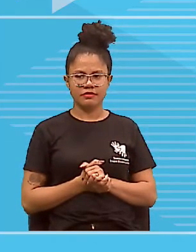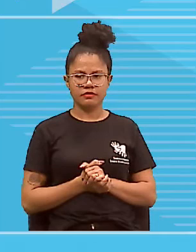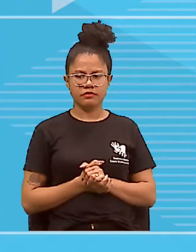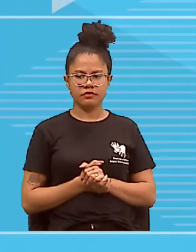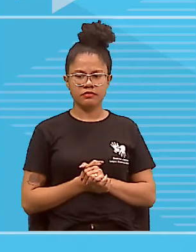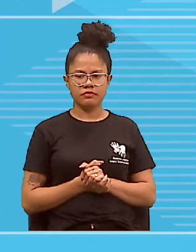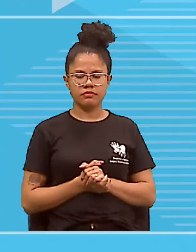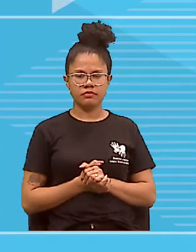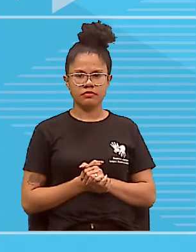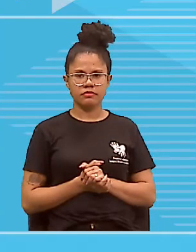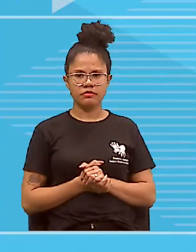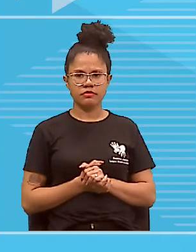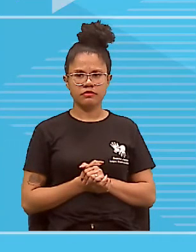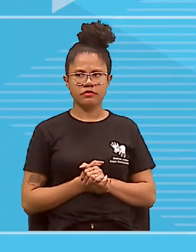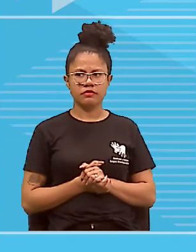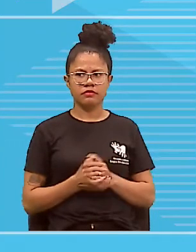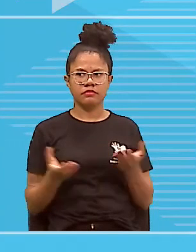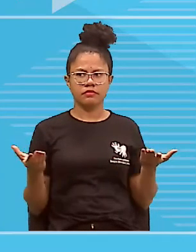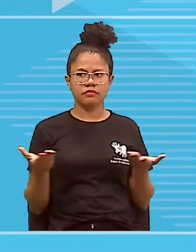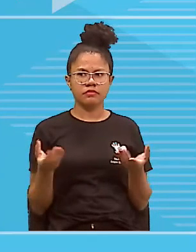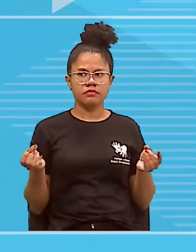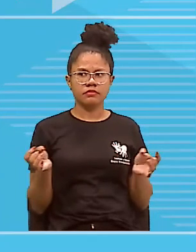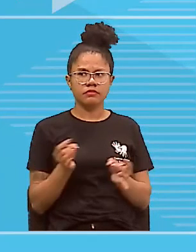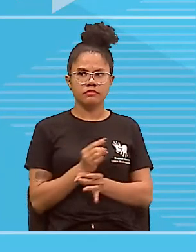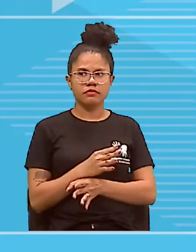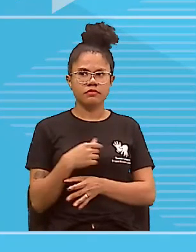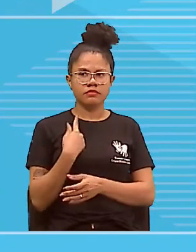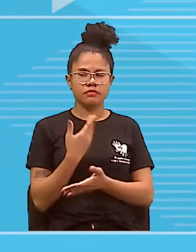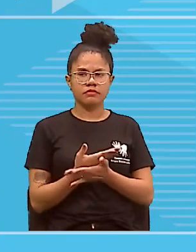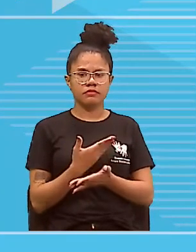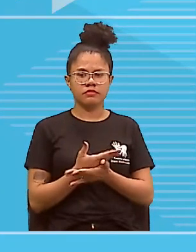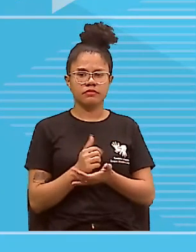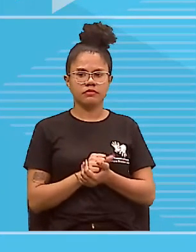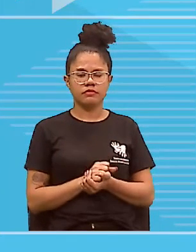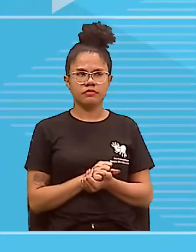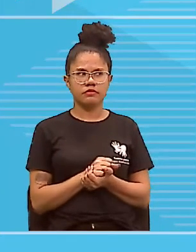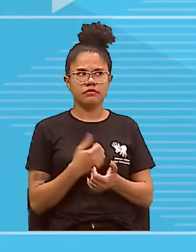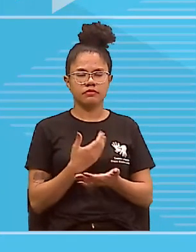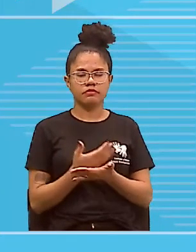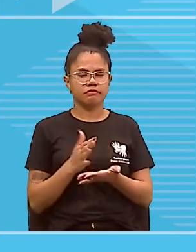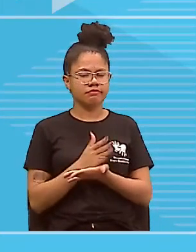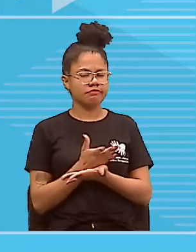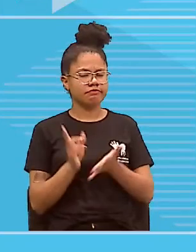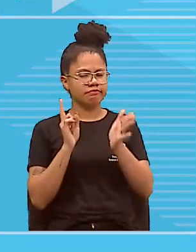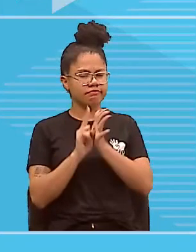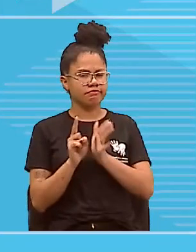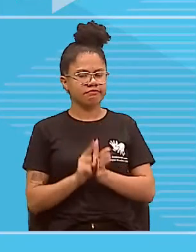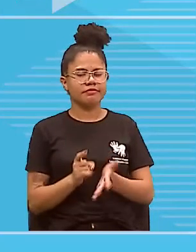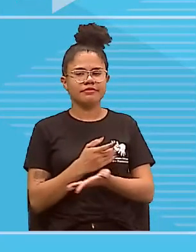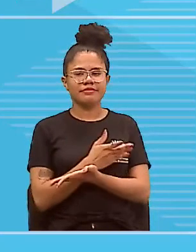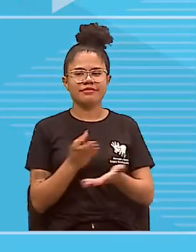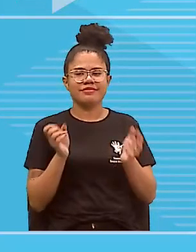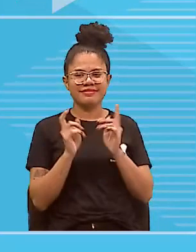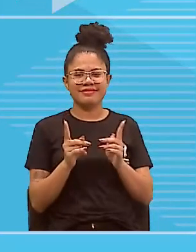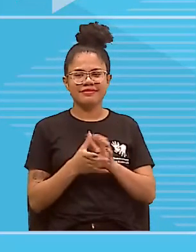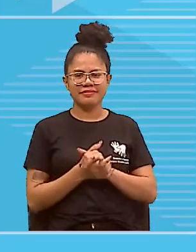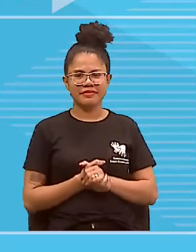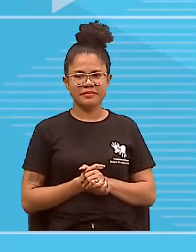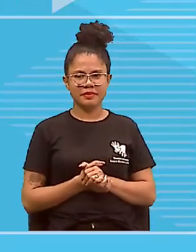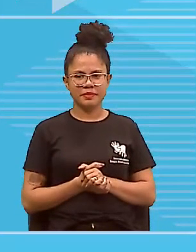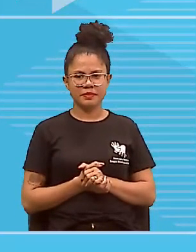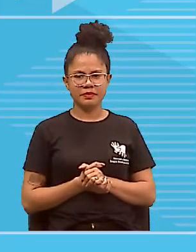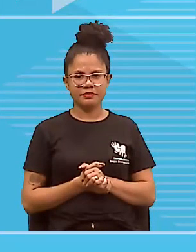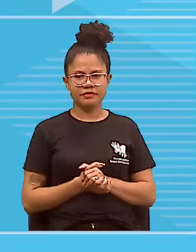meus anjos para finalizar a nossa aula vou trabalhar aqui alguns questõezinhos com vocês Tá bom